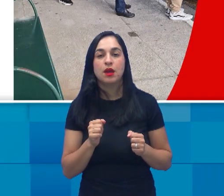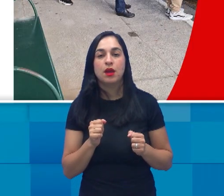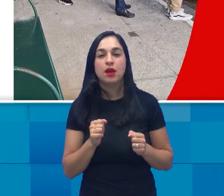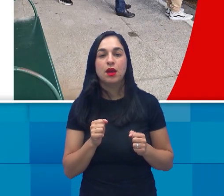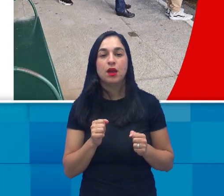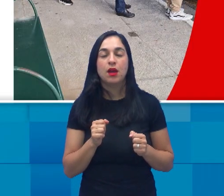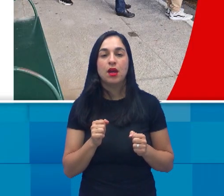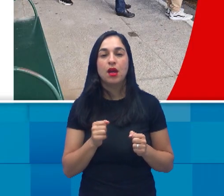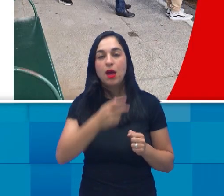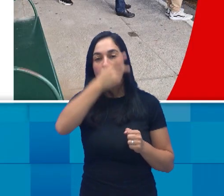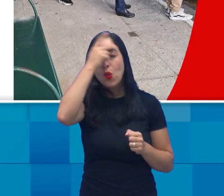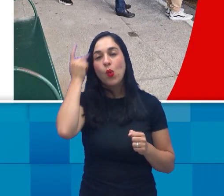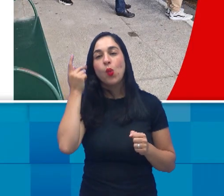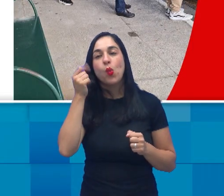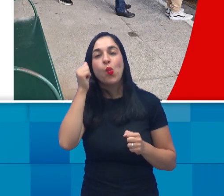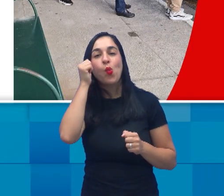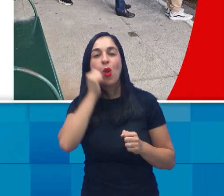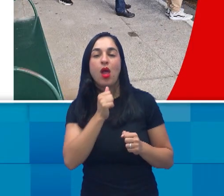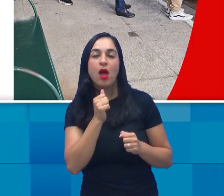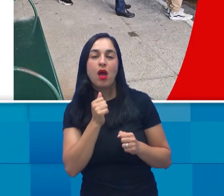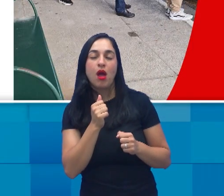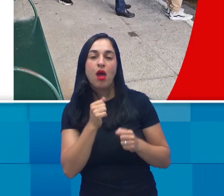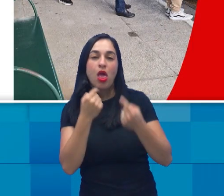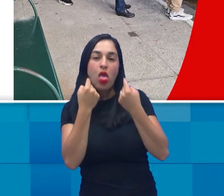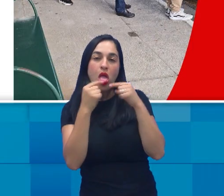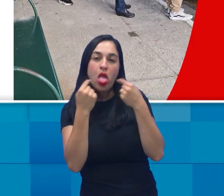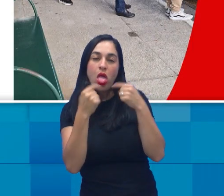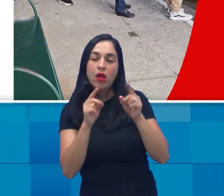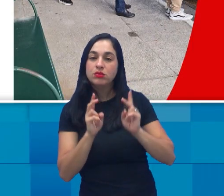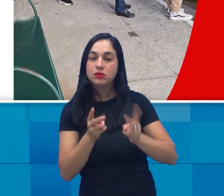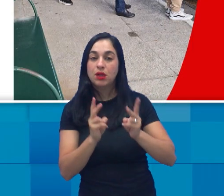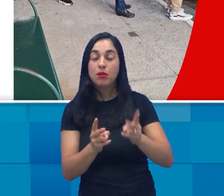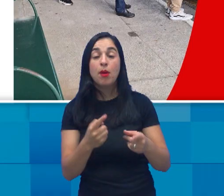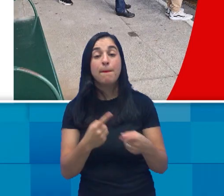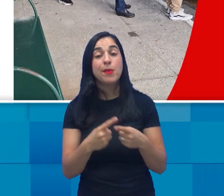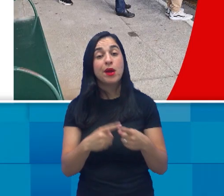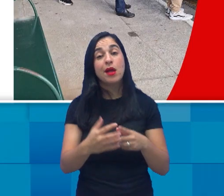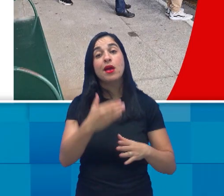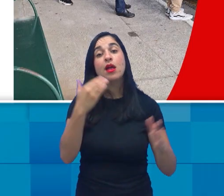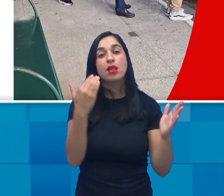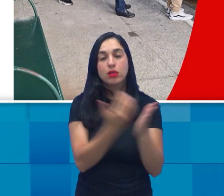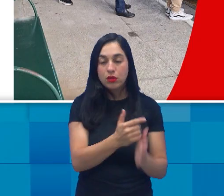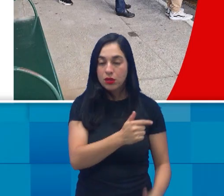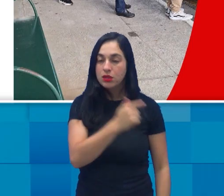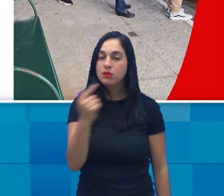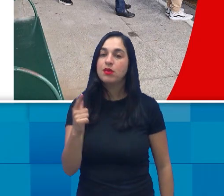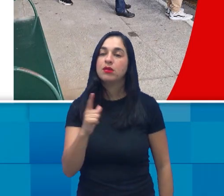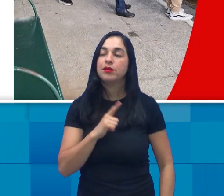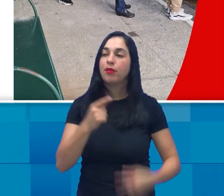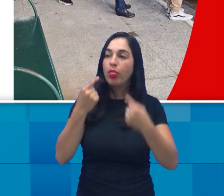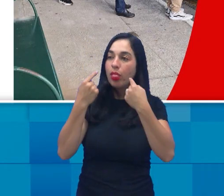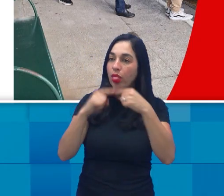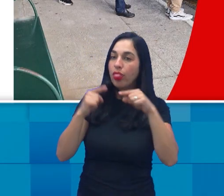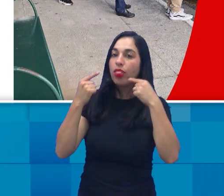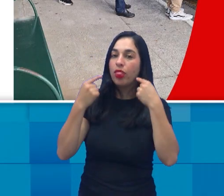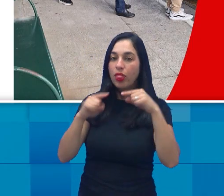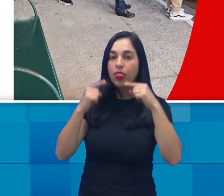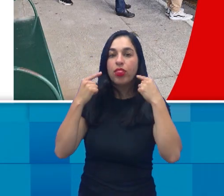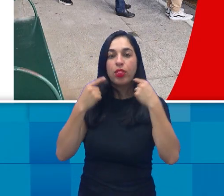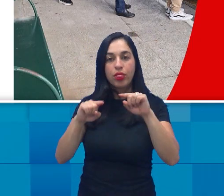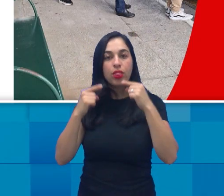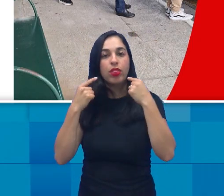estão cansadas de reclamar, né? Porque toda semana é uma reclamação. E hoje nós